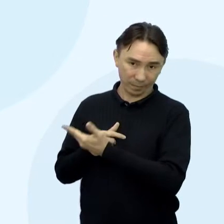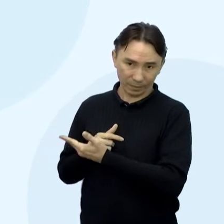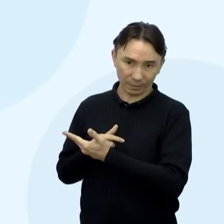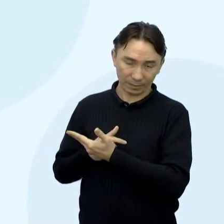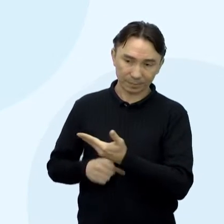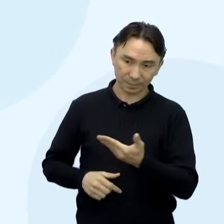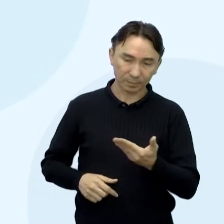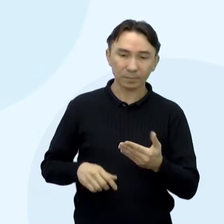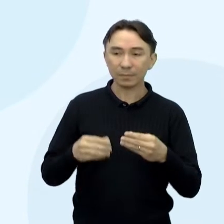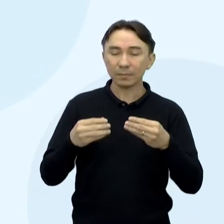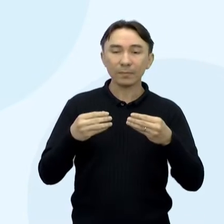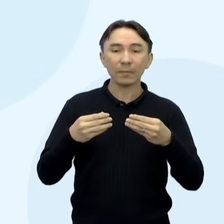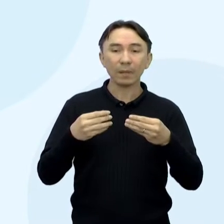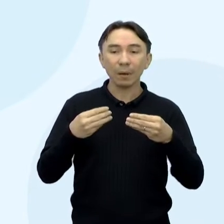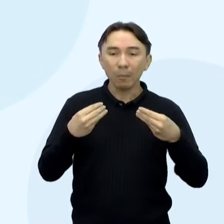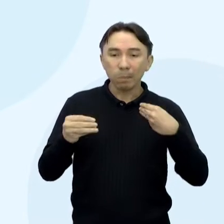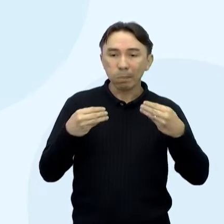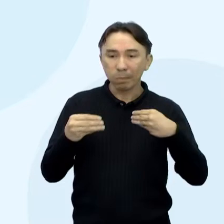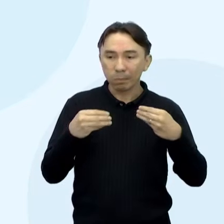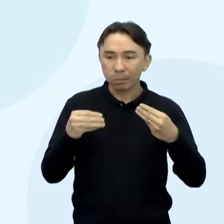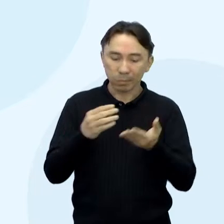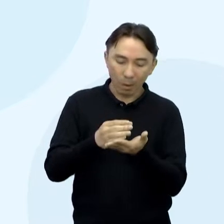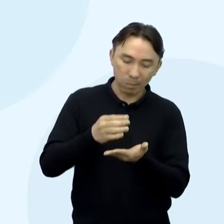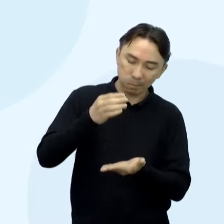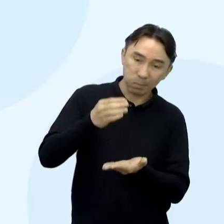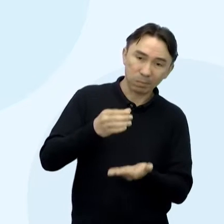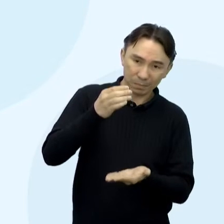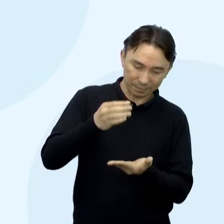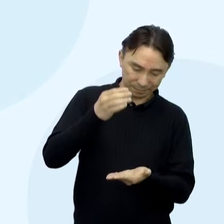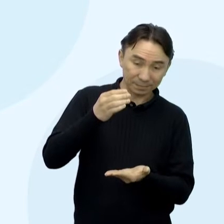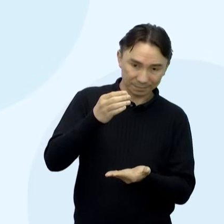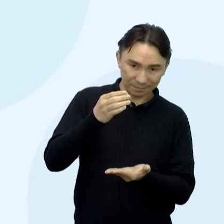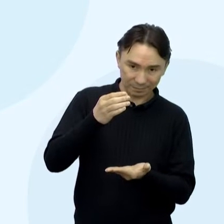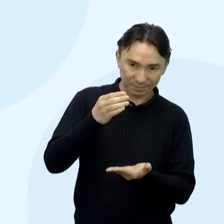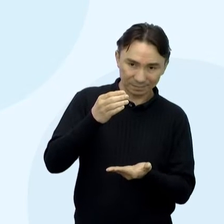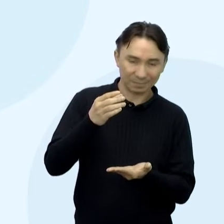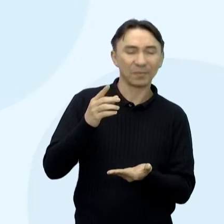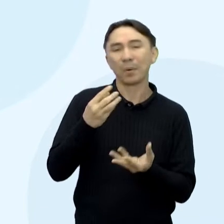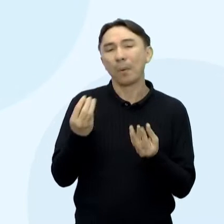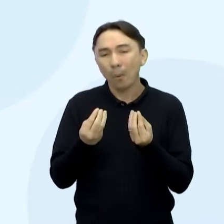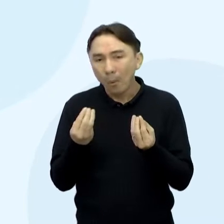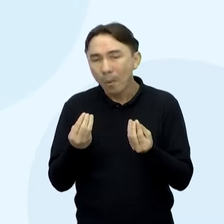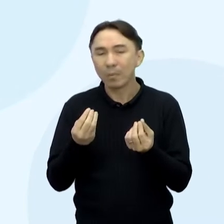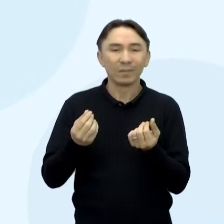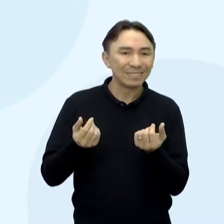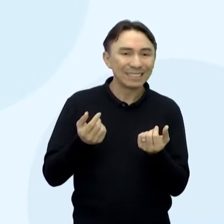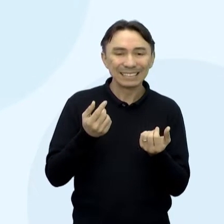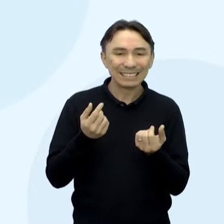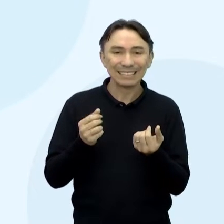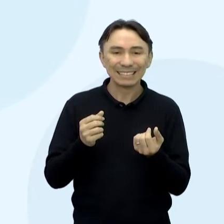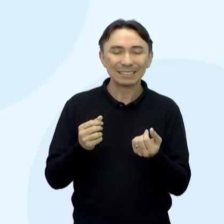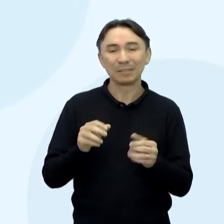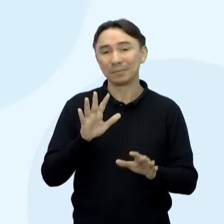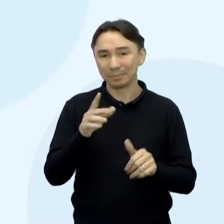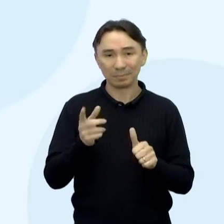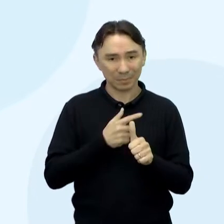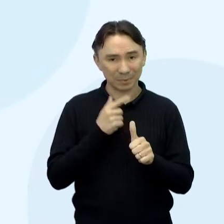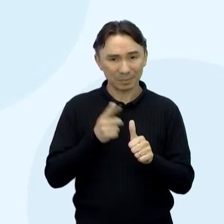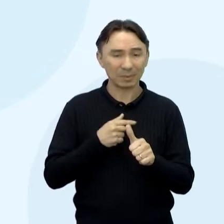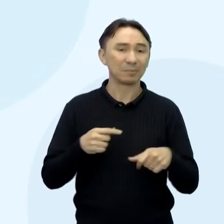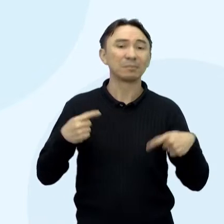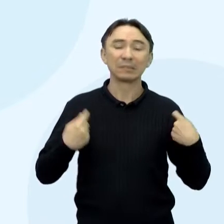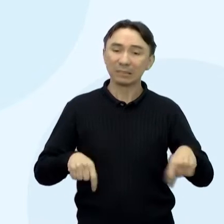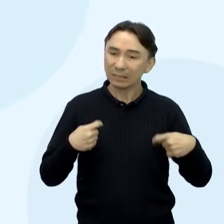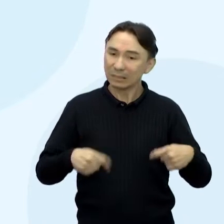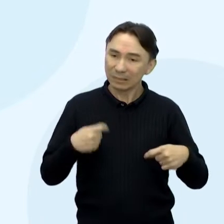garrafa PET para a gente ter uma ideia de como funciona isso. Primeiro, nós precisamos dos recursos naturais. Quem são